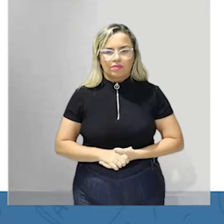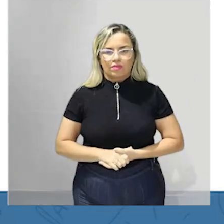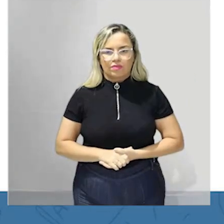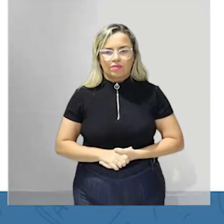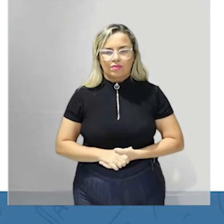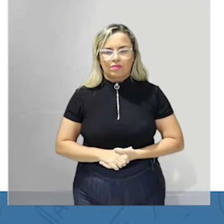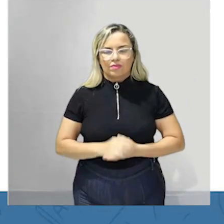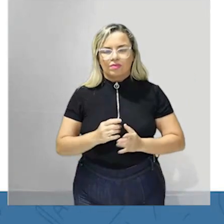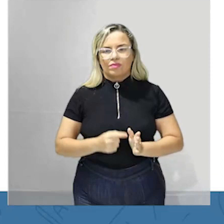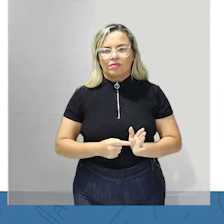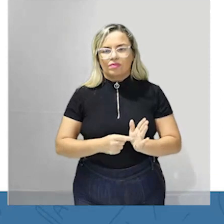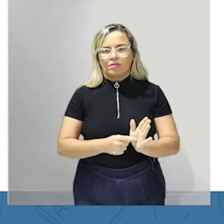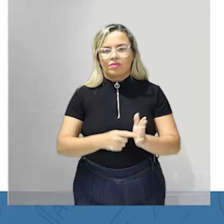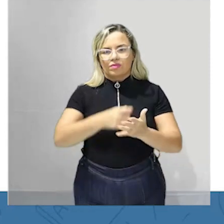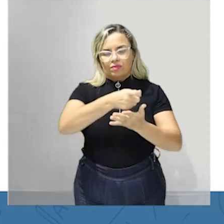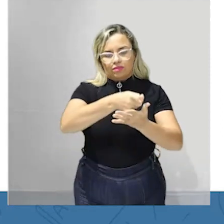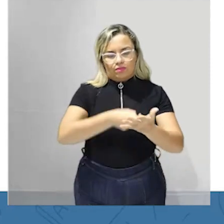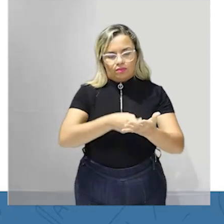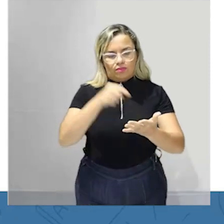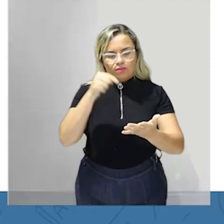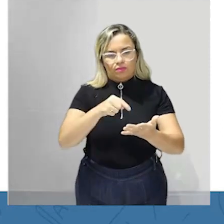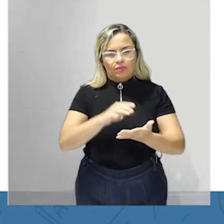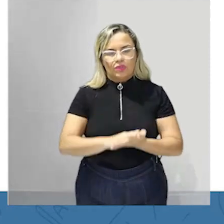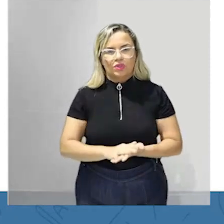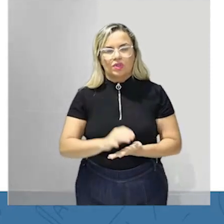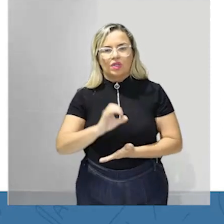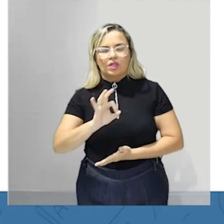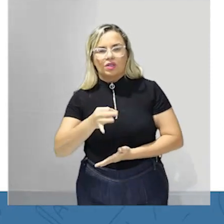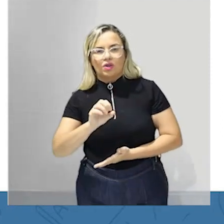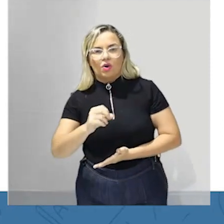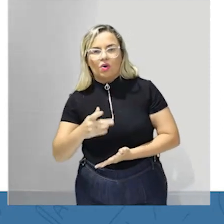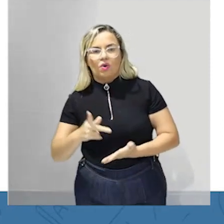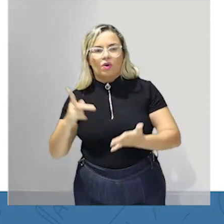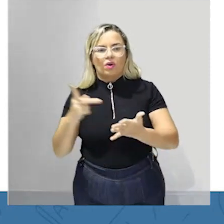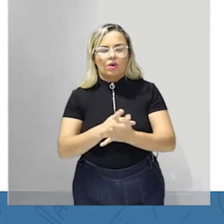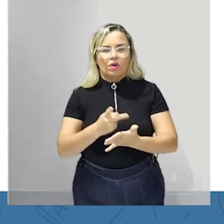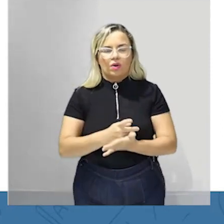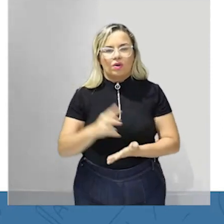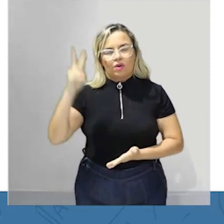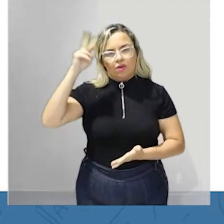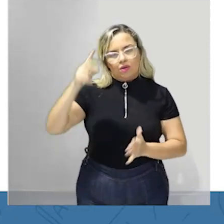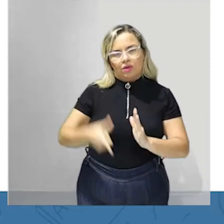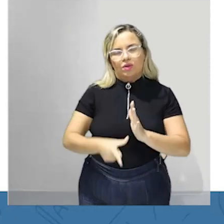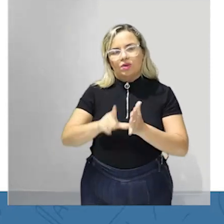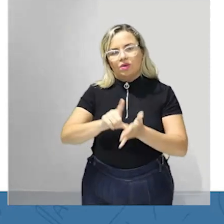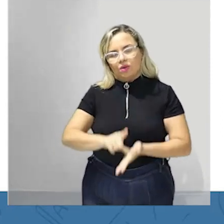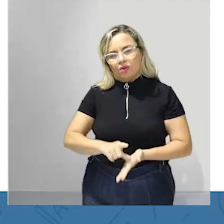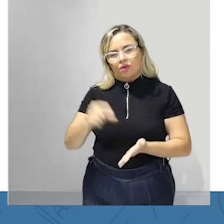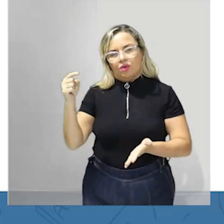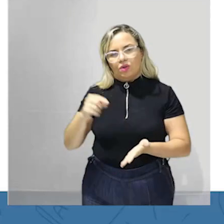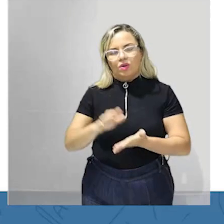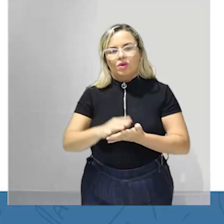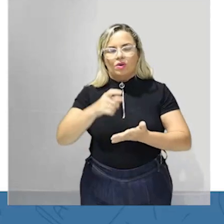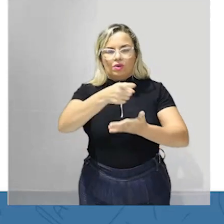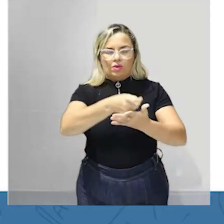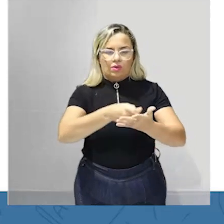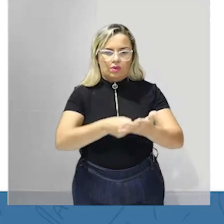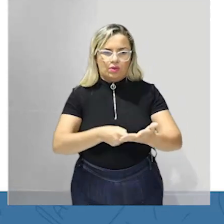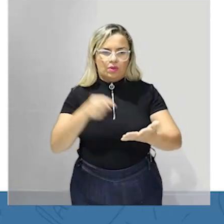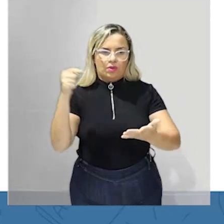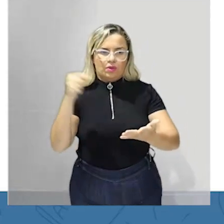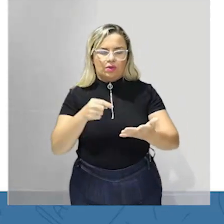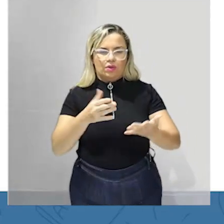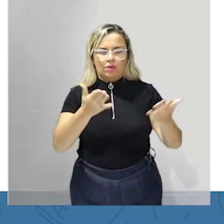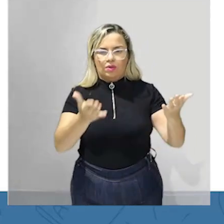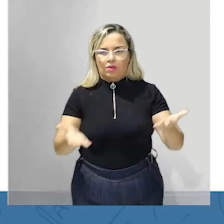seguintes afirmações sobre o texto. Lembra de uma aula anterior nossa aí, que nós já trabalhamos um texto, onde ele vinha